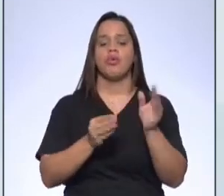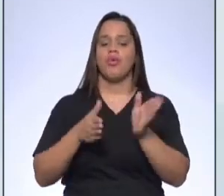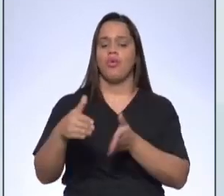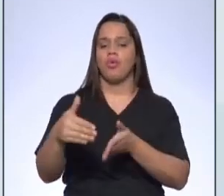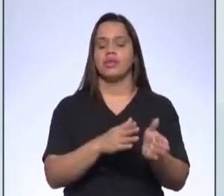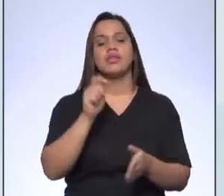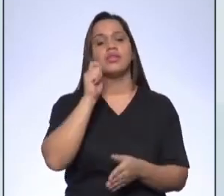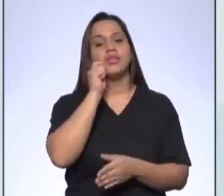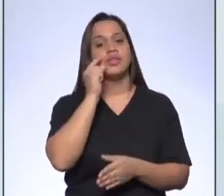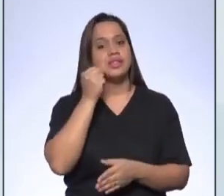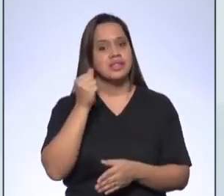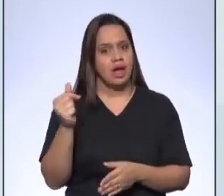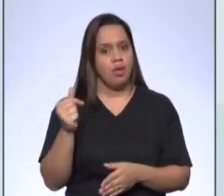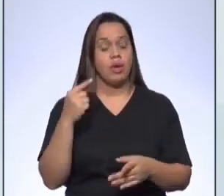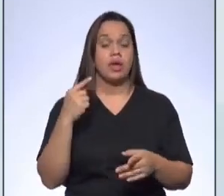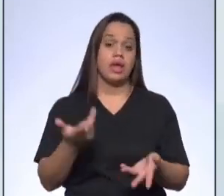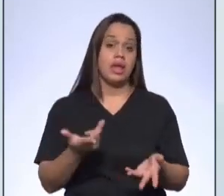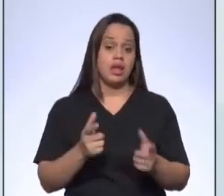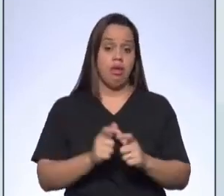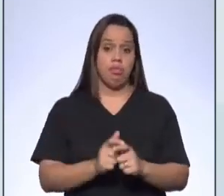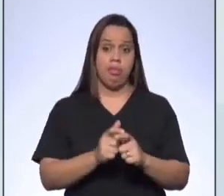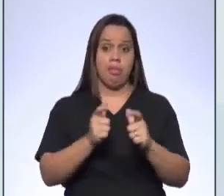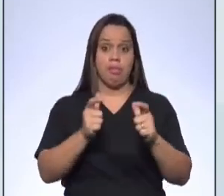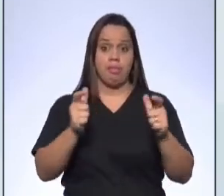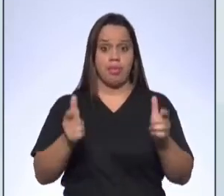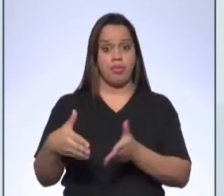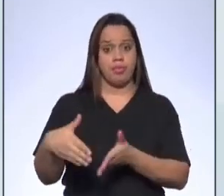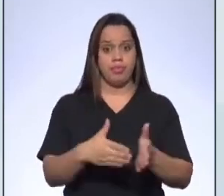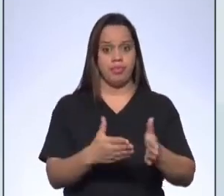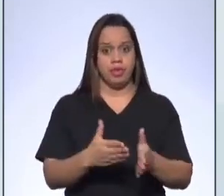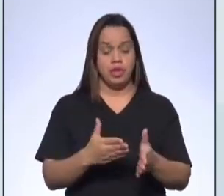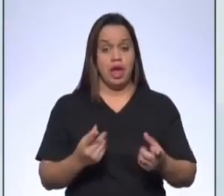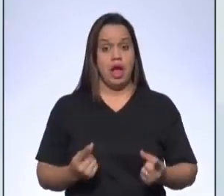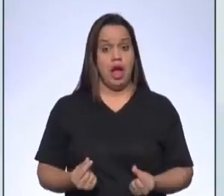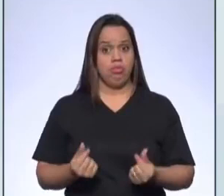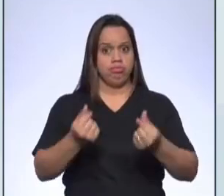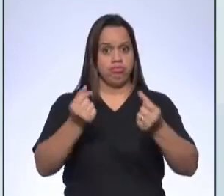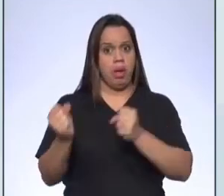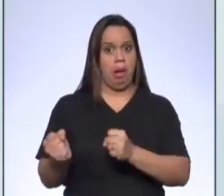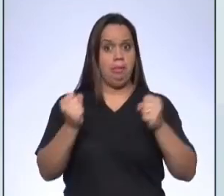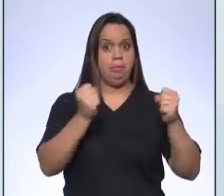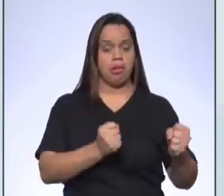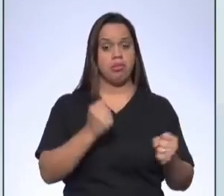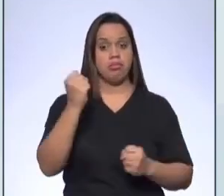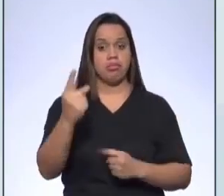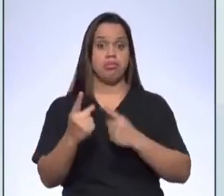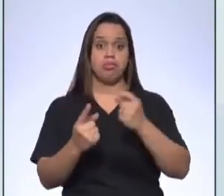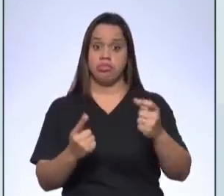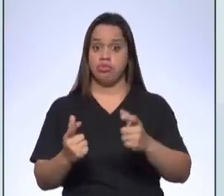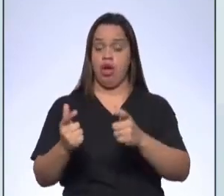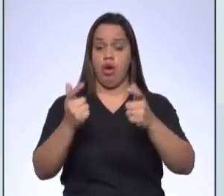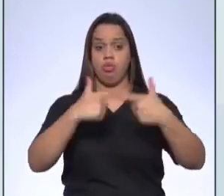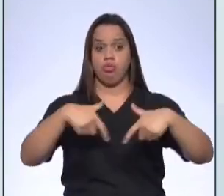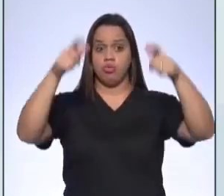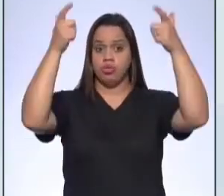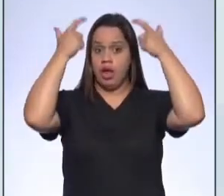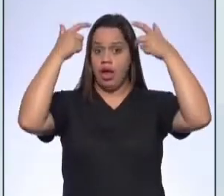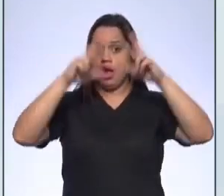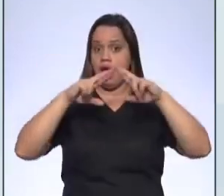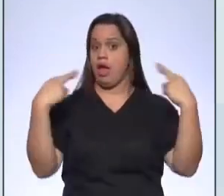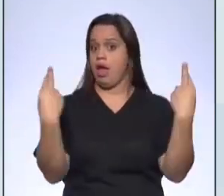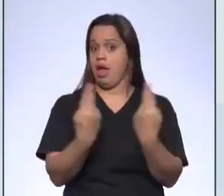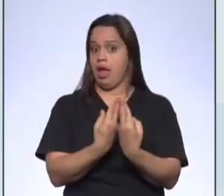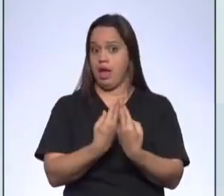das rotas pelo Saara, a riqueza e poder de alguns reinos foram se intensificando,